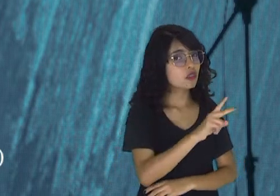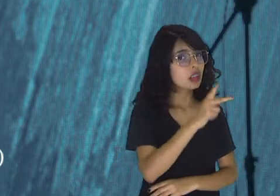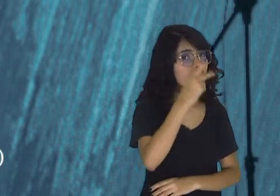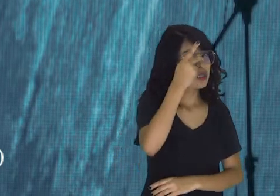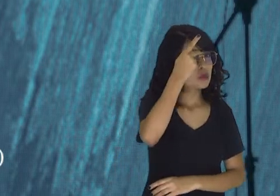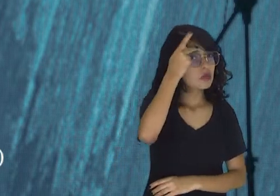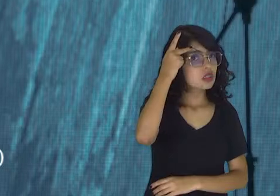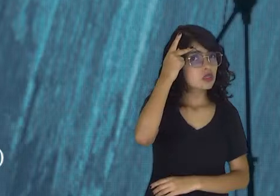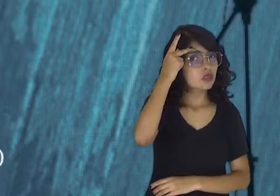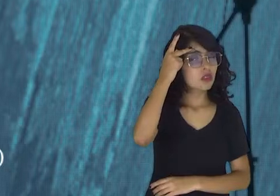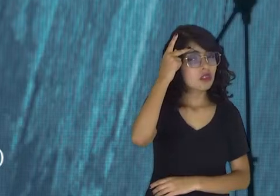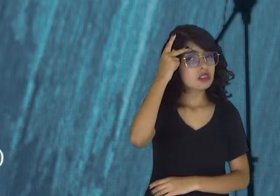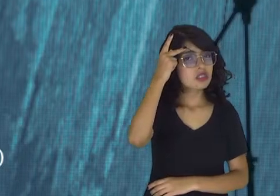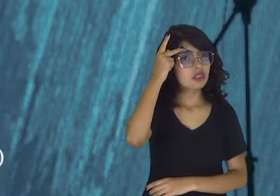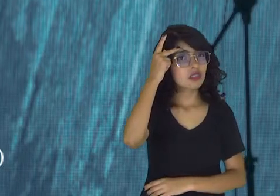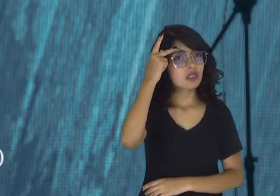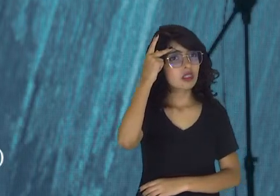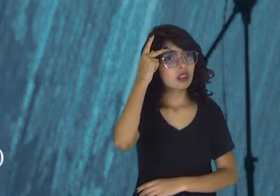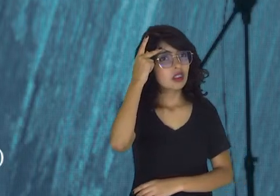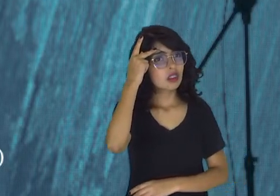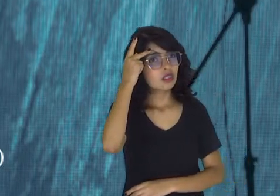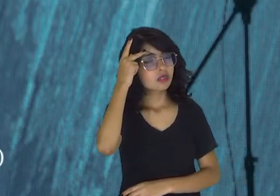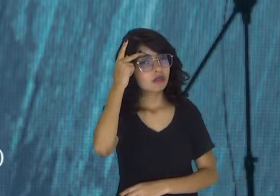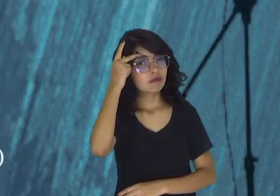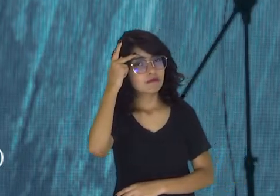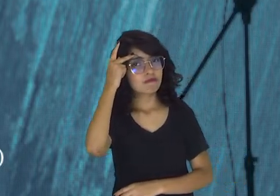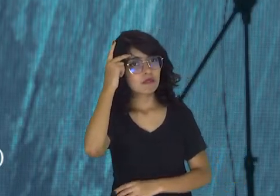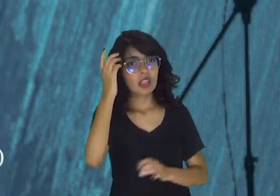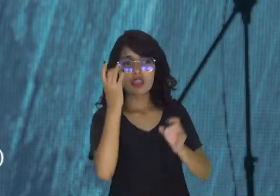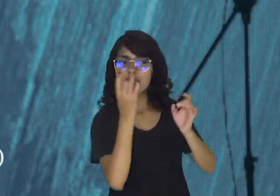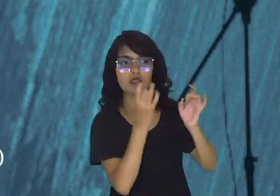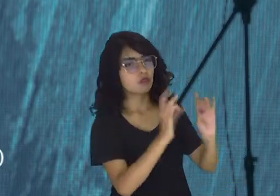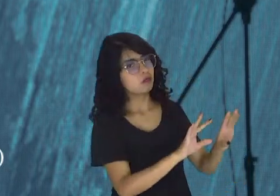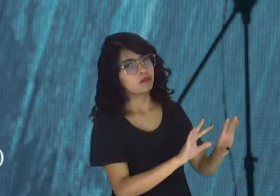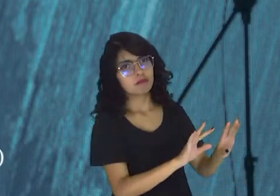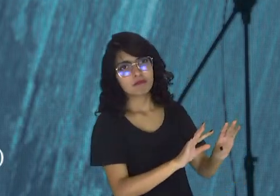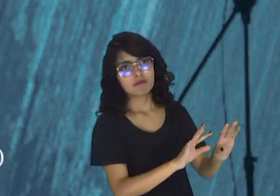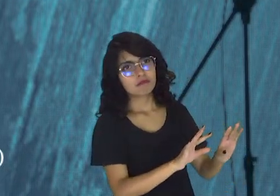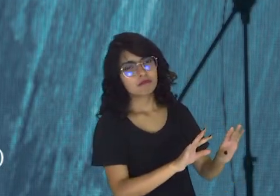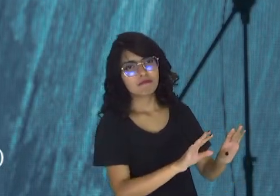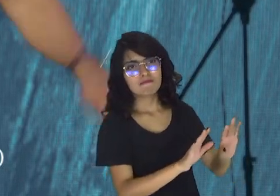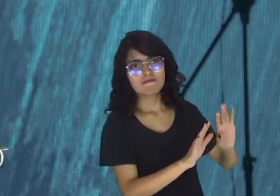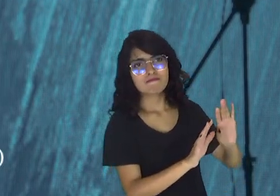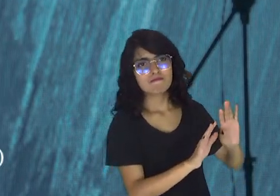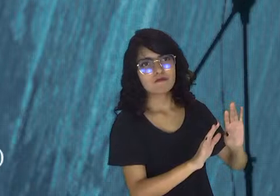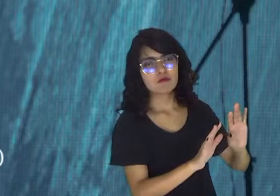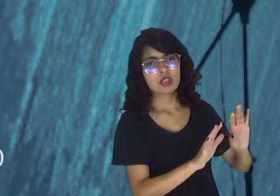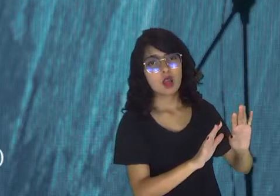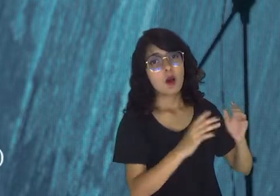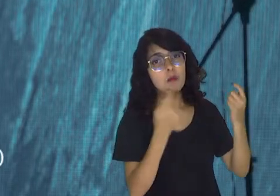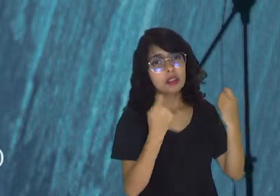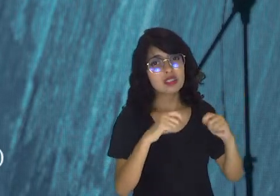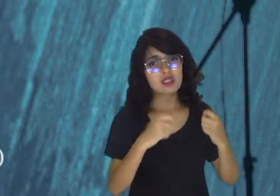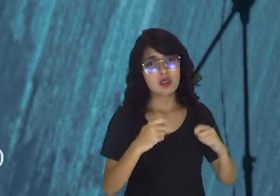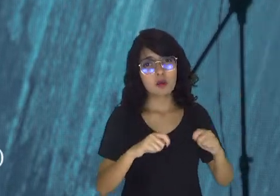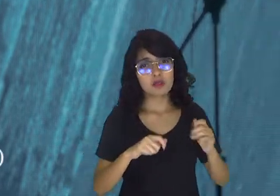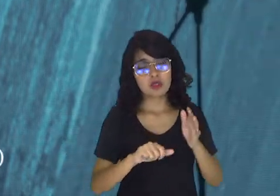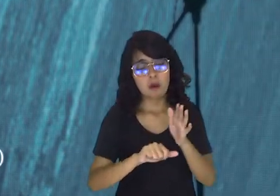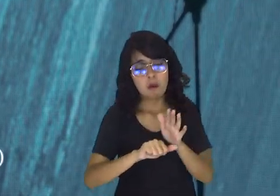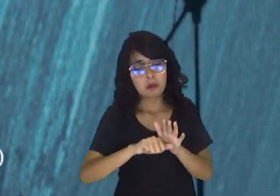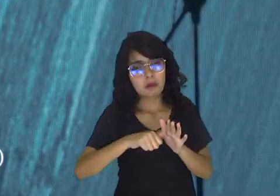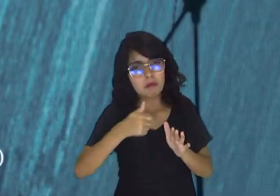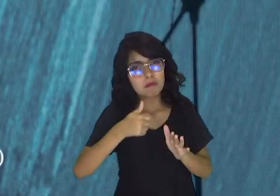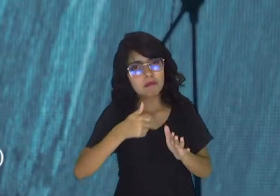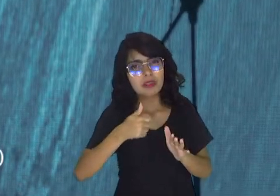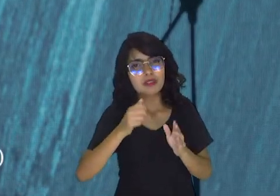e não se decepcionar e não se desistir delas é olhando firmemente para Jesus. Olhar